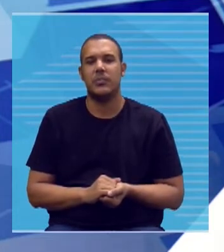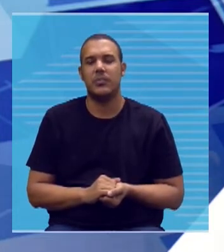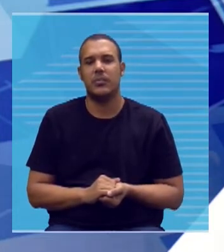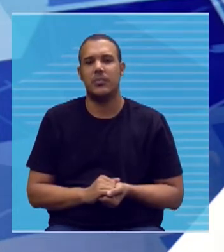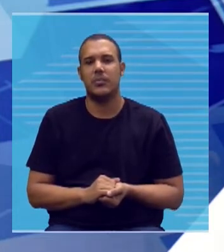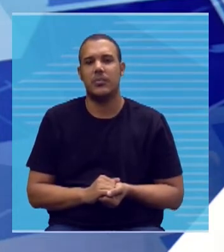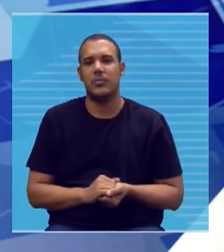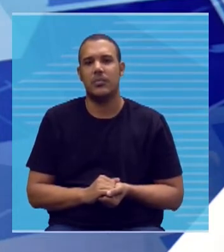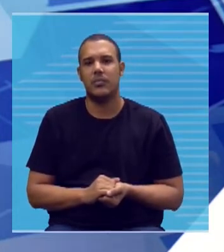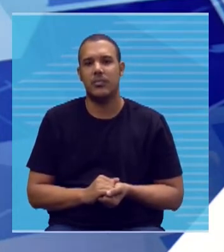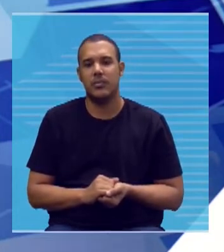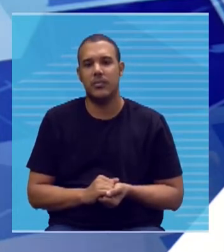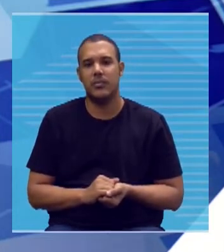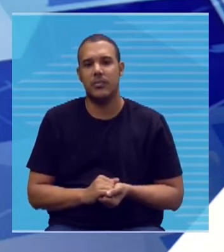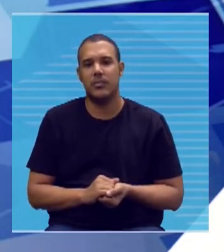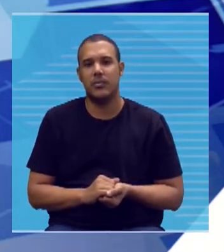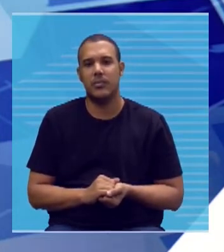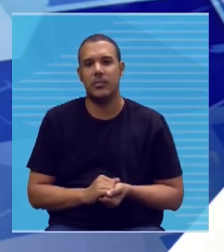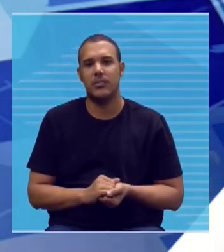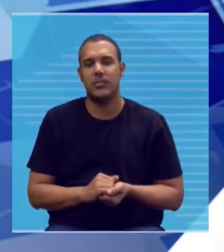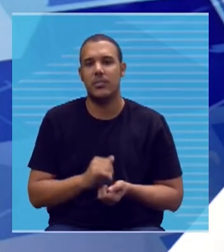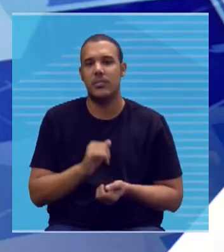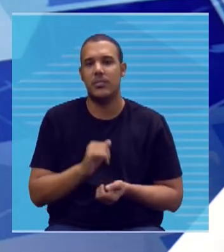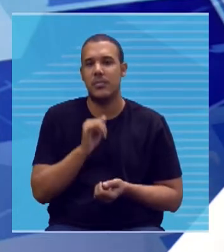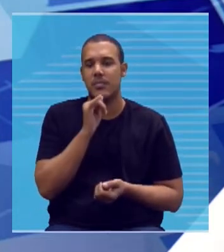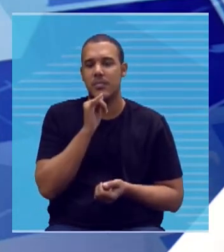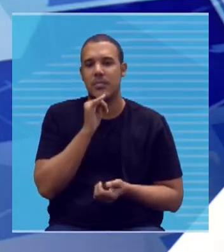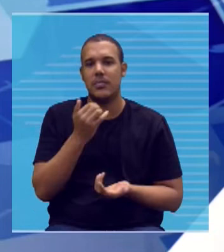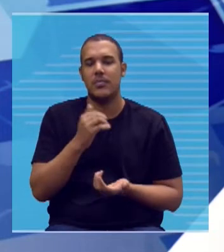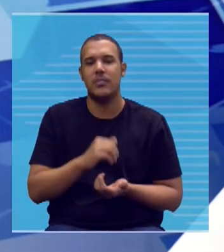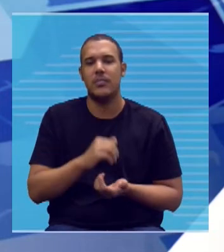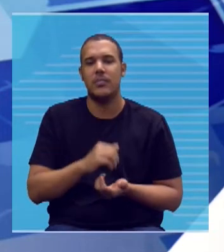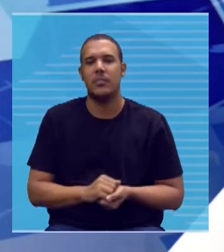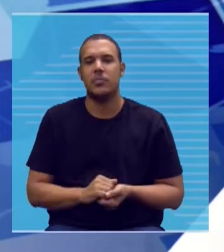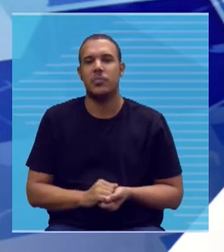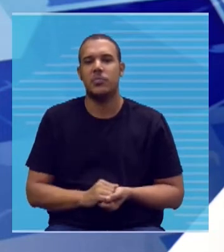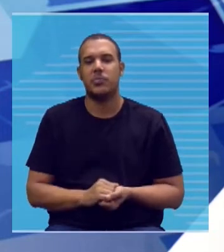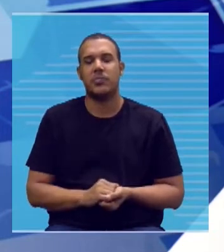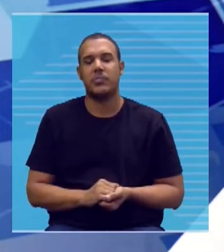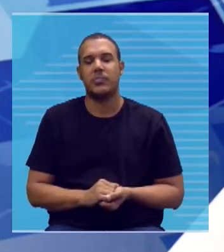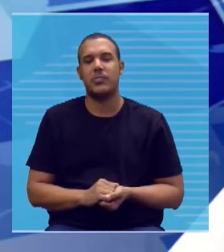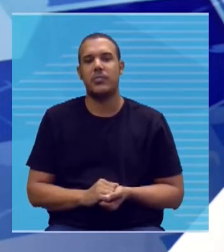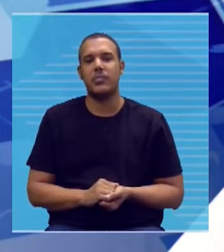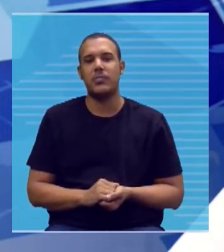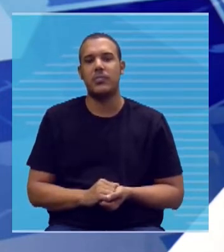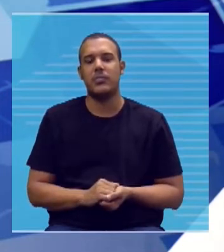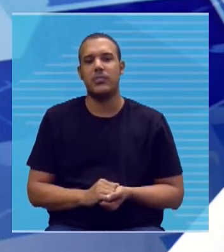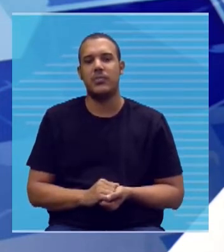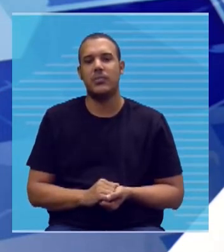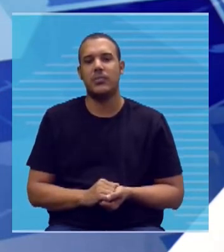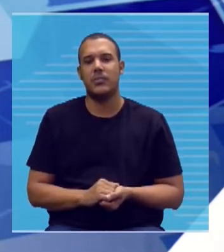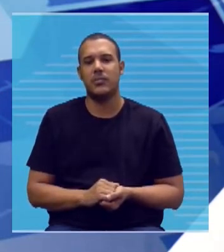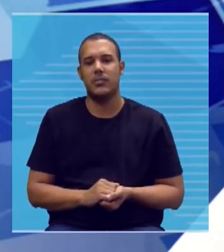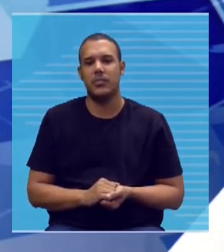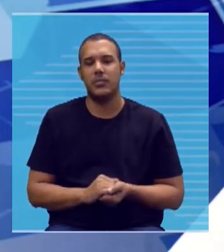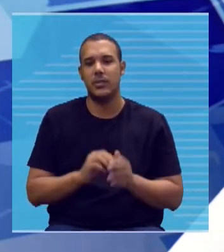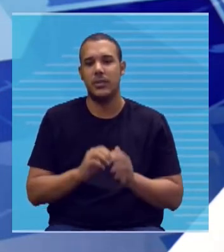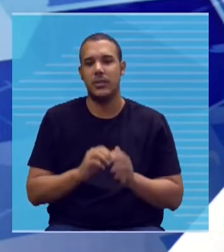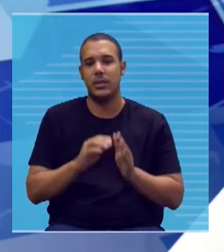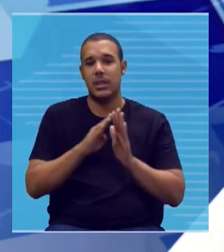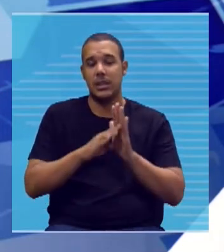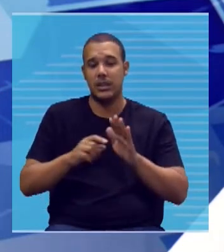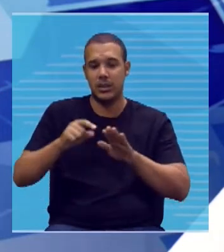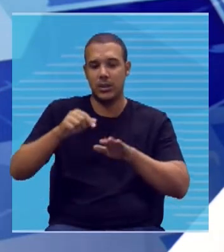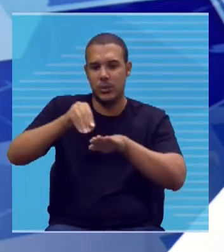exemplo vamos lá e eu tenho é um os registros